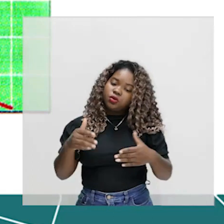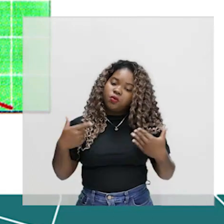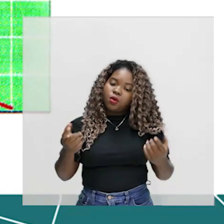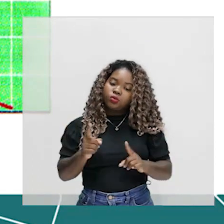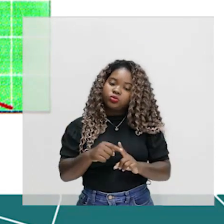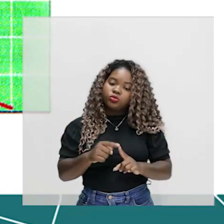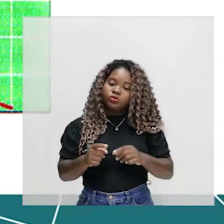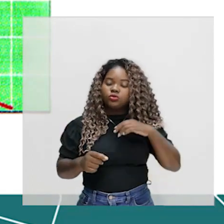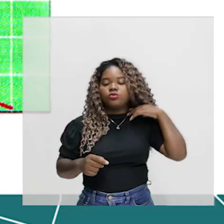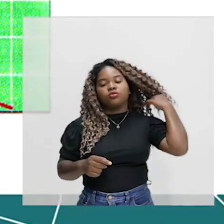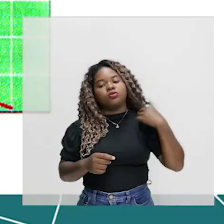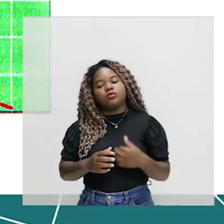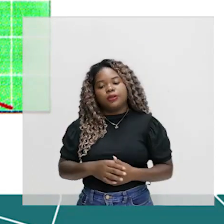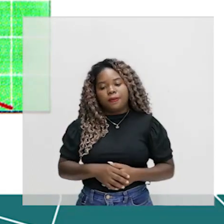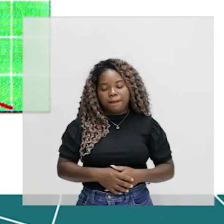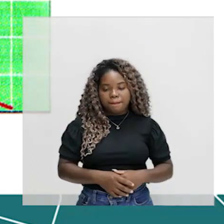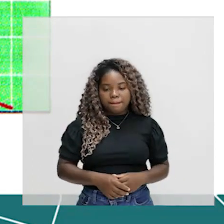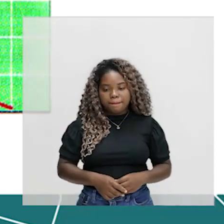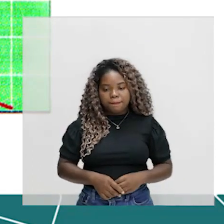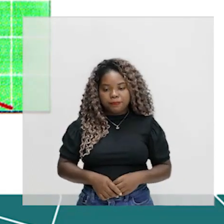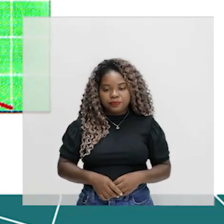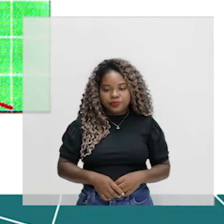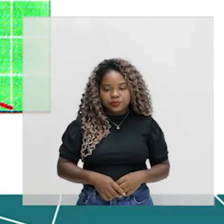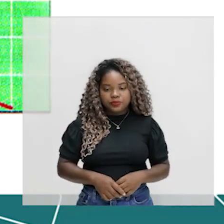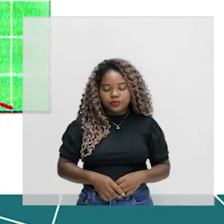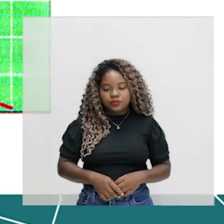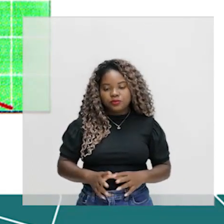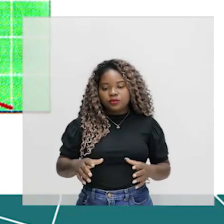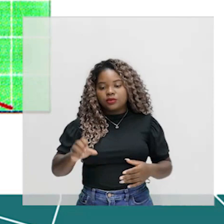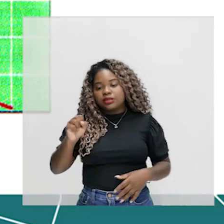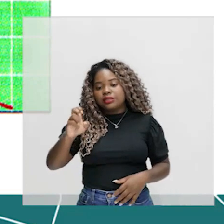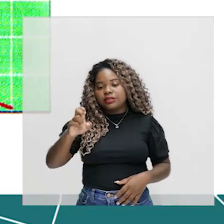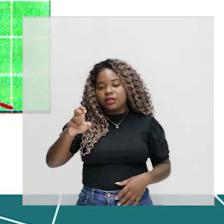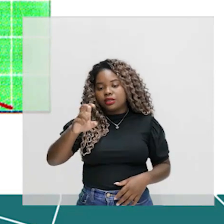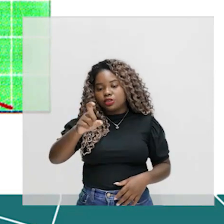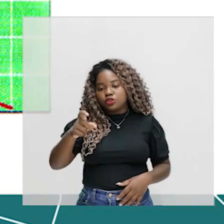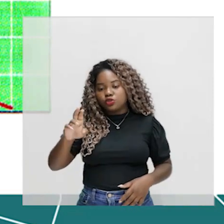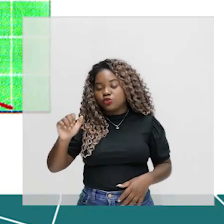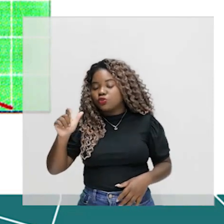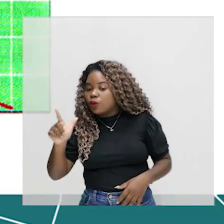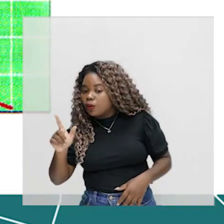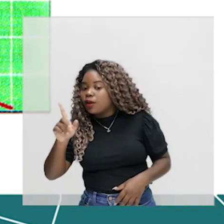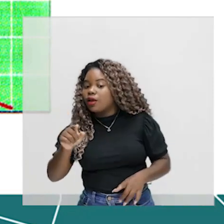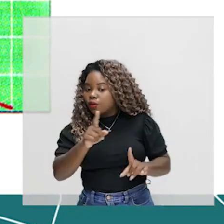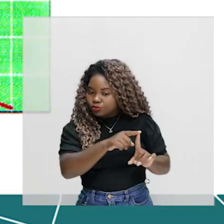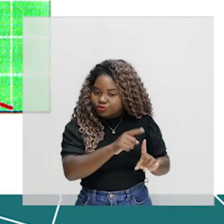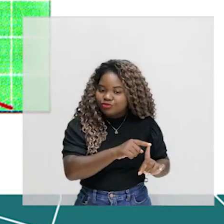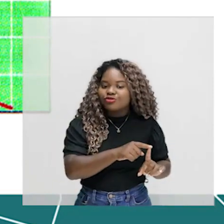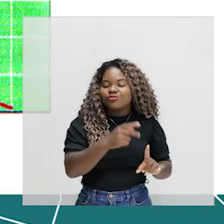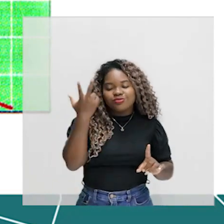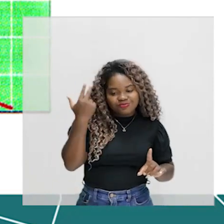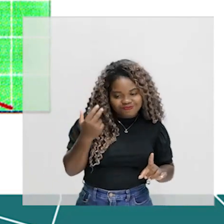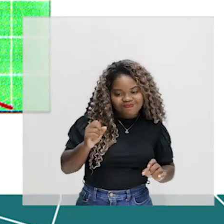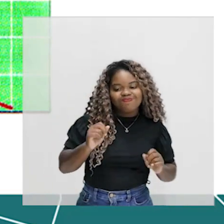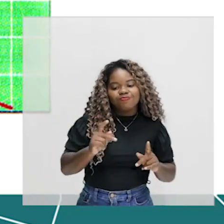os tipos de seleção sexual seleção natural que vai ter a seleção sexual ela é um tipo de seleção natural tá pessoal que a gente vai falar daqui